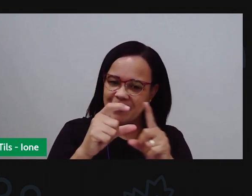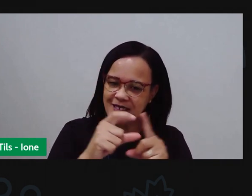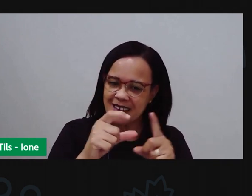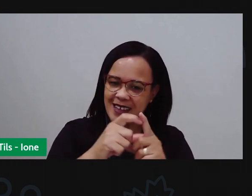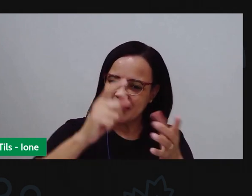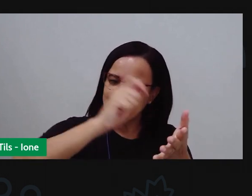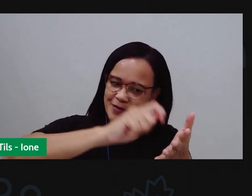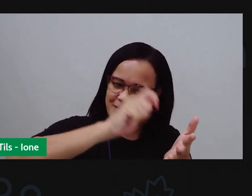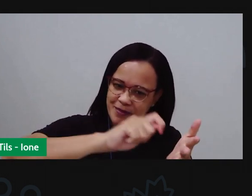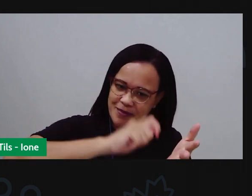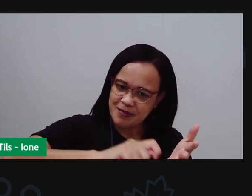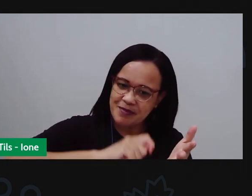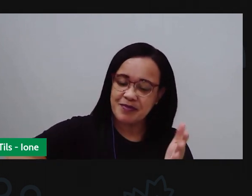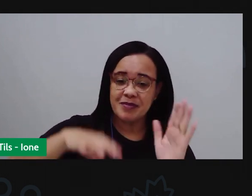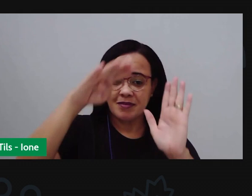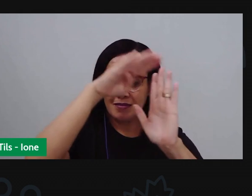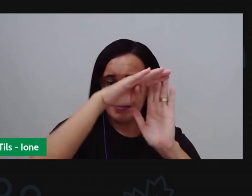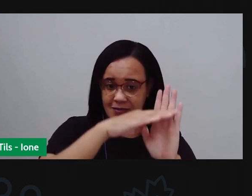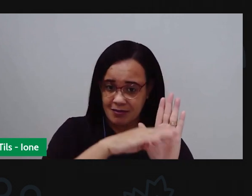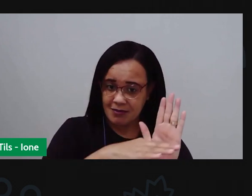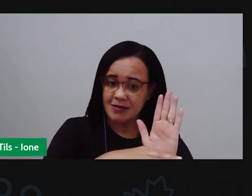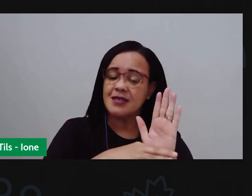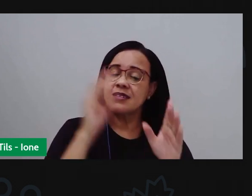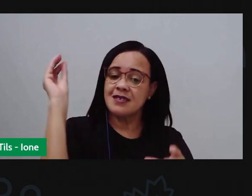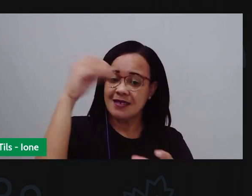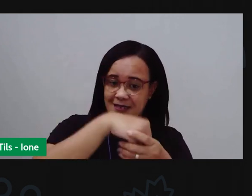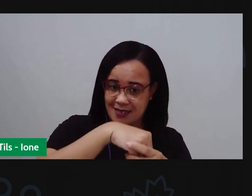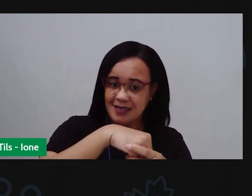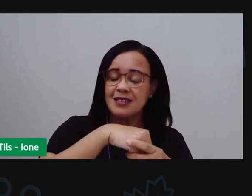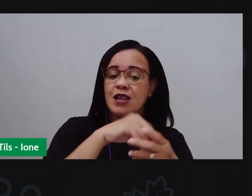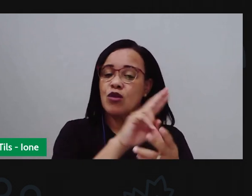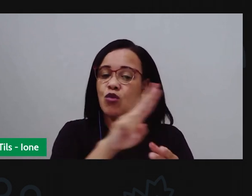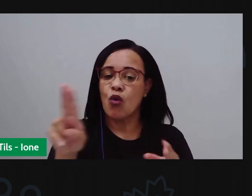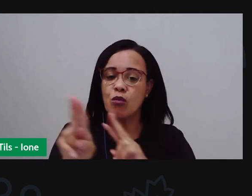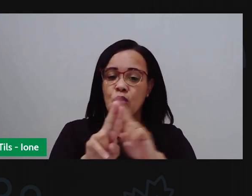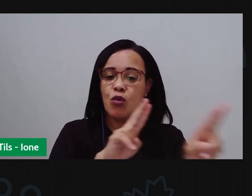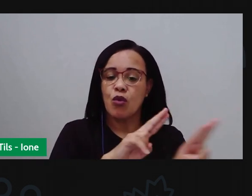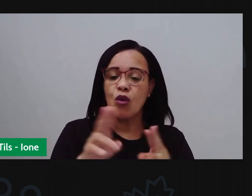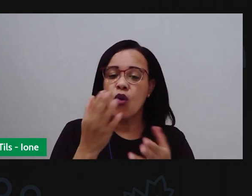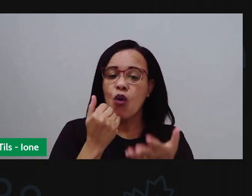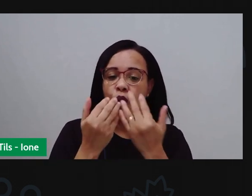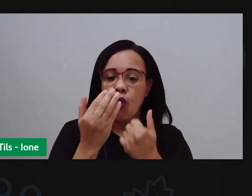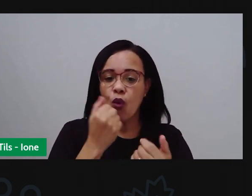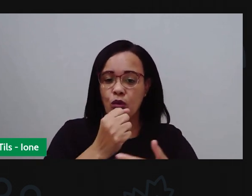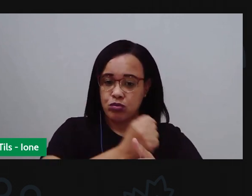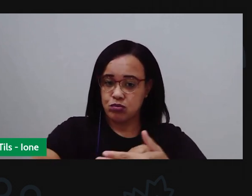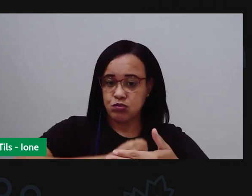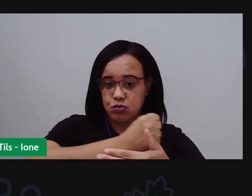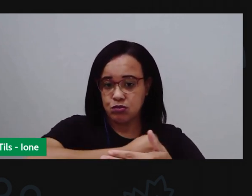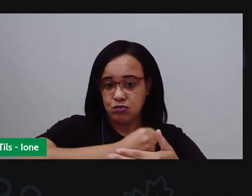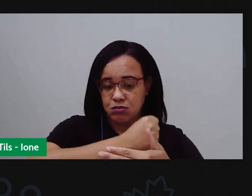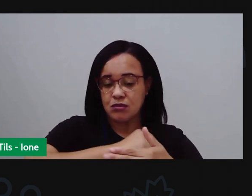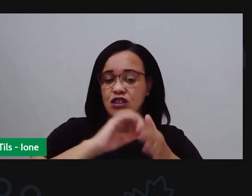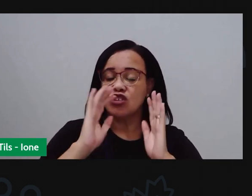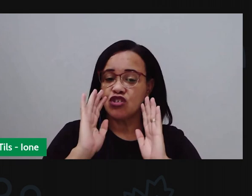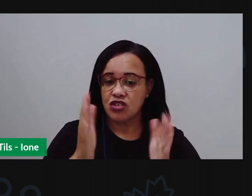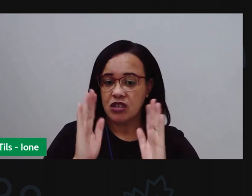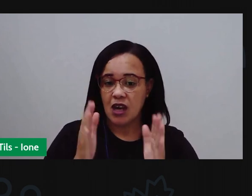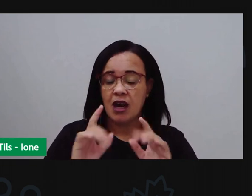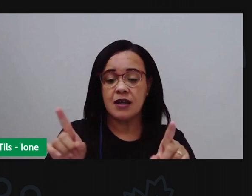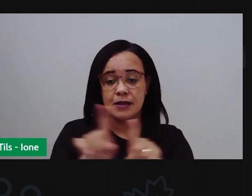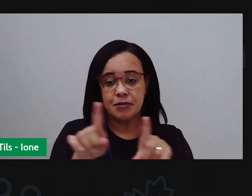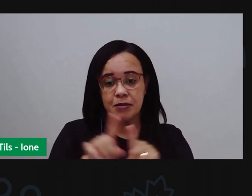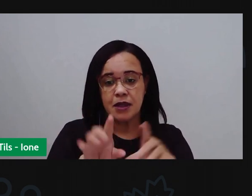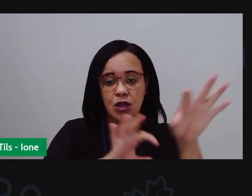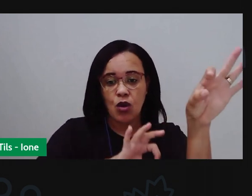escrever elas em uma lista, né, escrevendo o nome dessas comidas E também aprendemos a